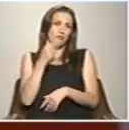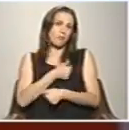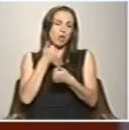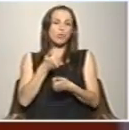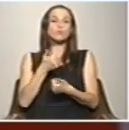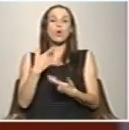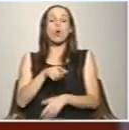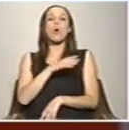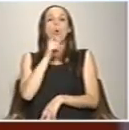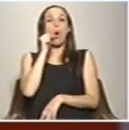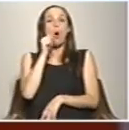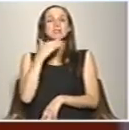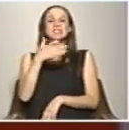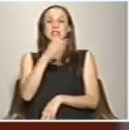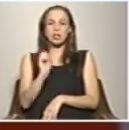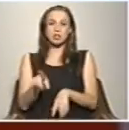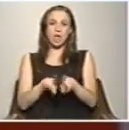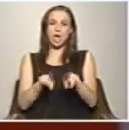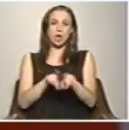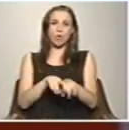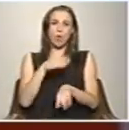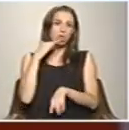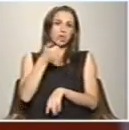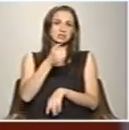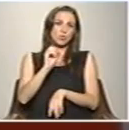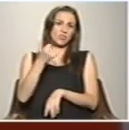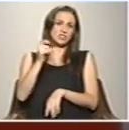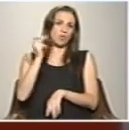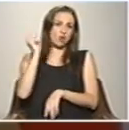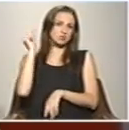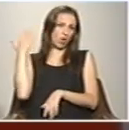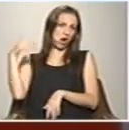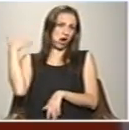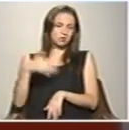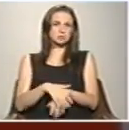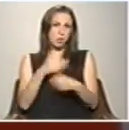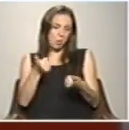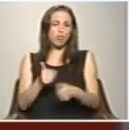70 anos tem a agilidade de um homem de 50 há 25 anos atrás. Portanto, é bom.